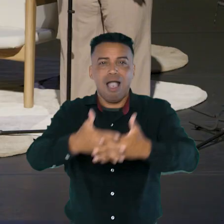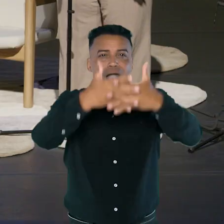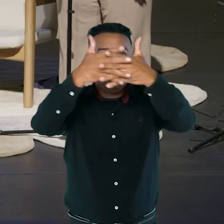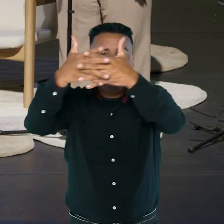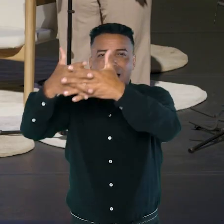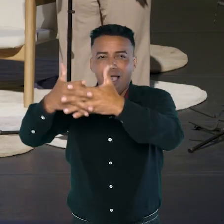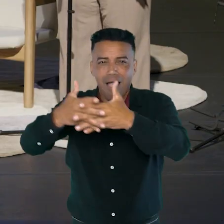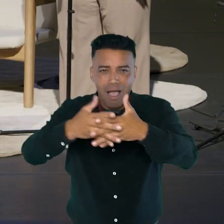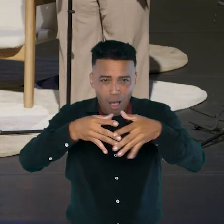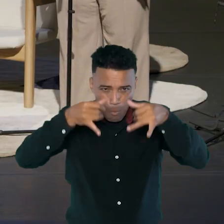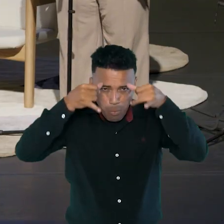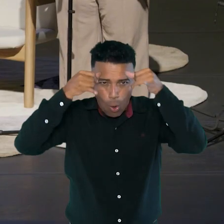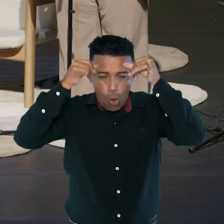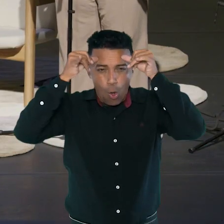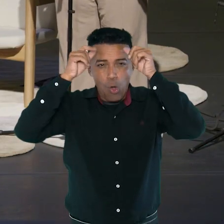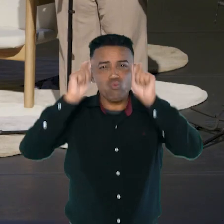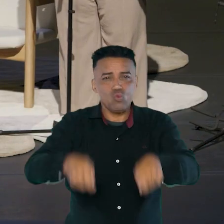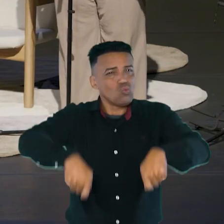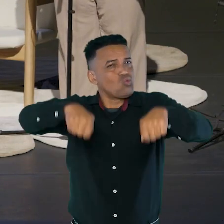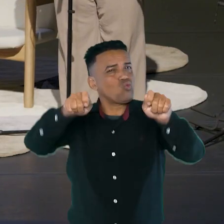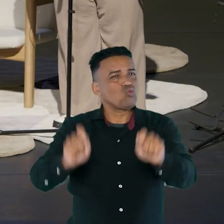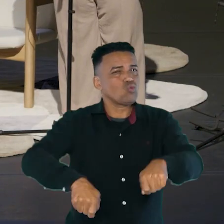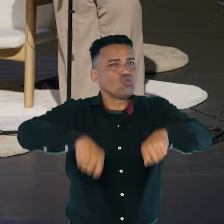Eu quero ver,